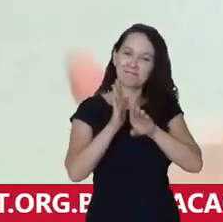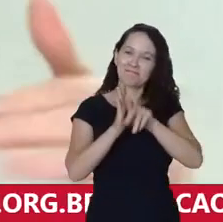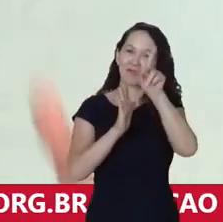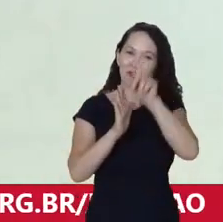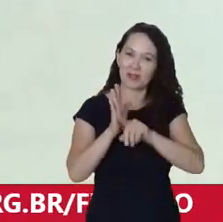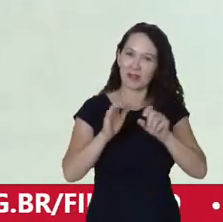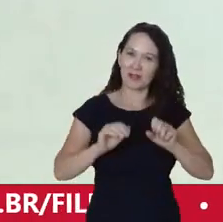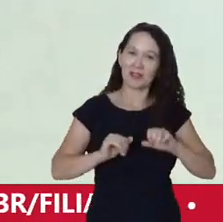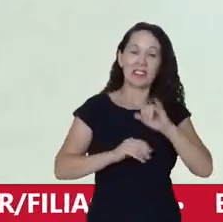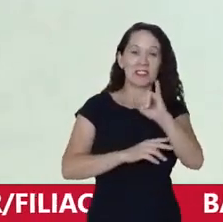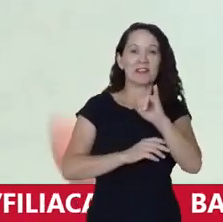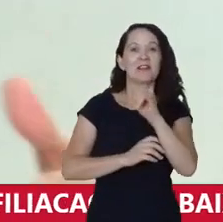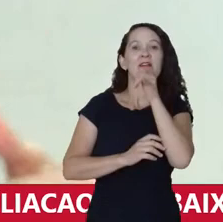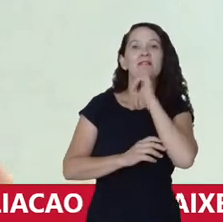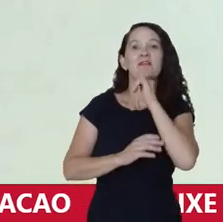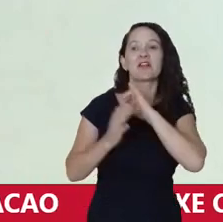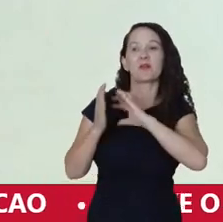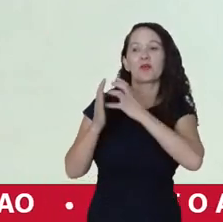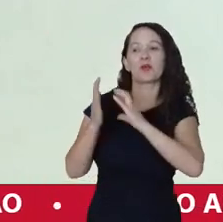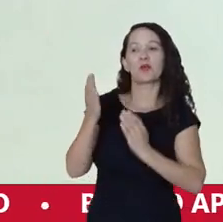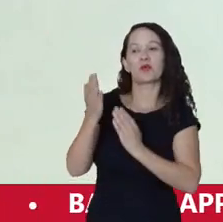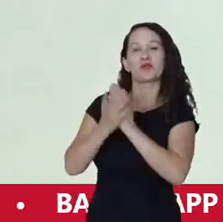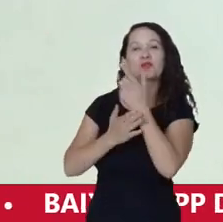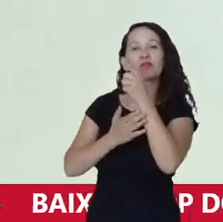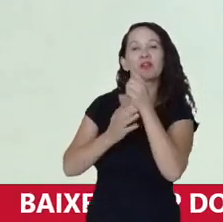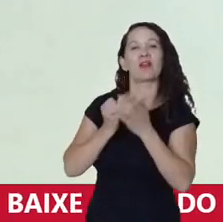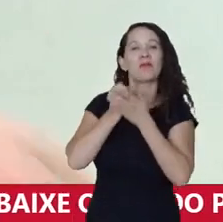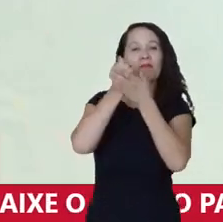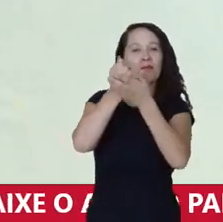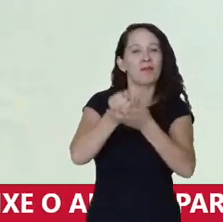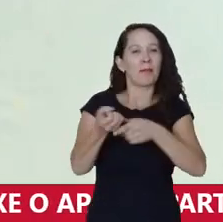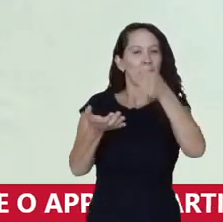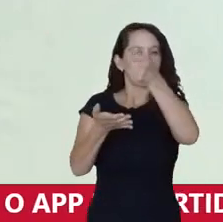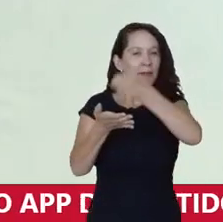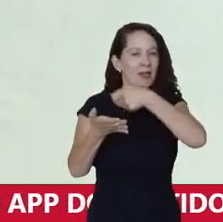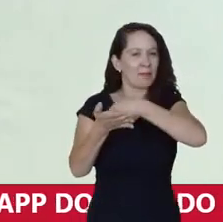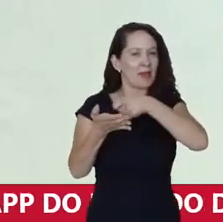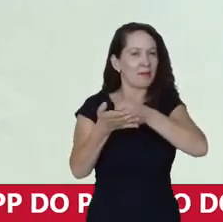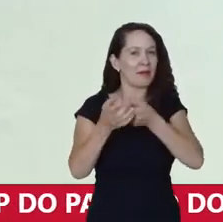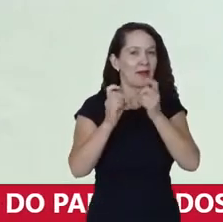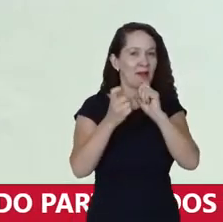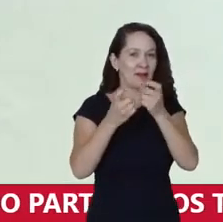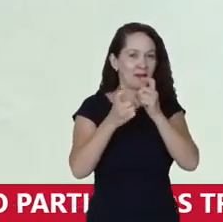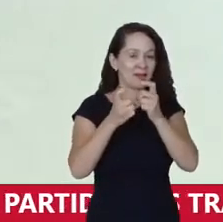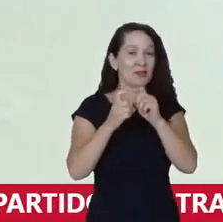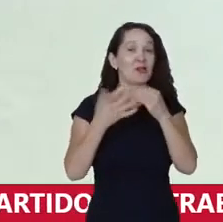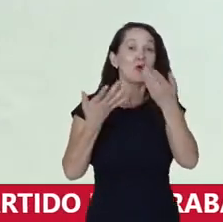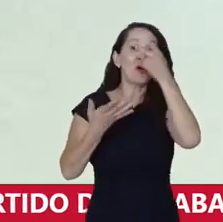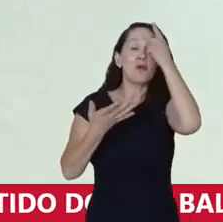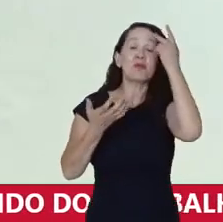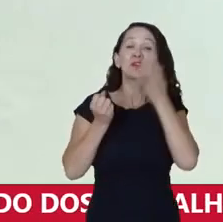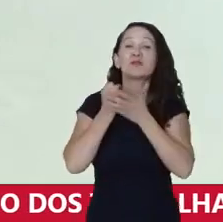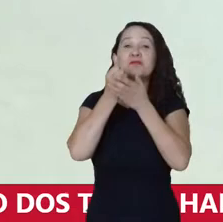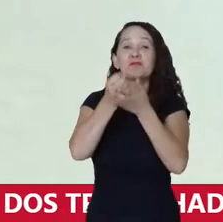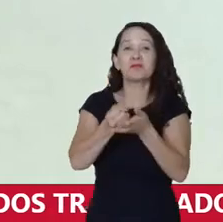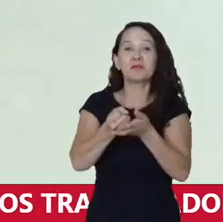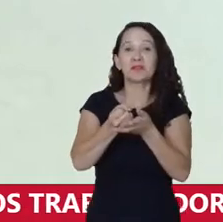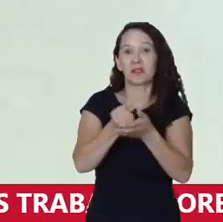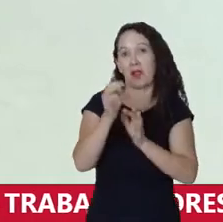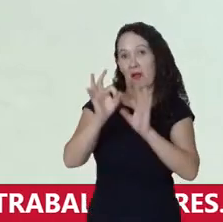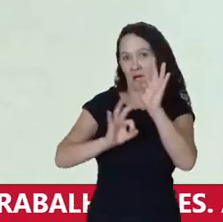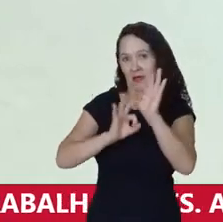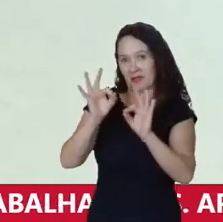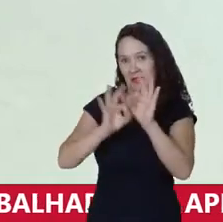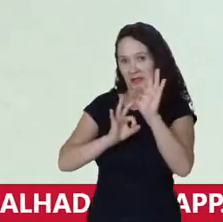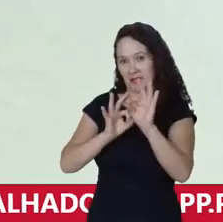temos novos concursados para contribuir com a Previdência, quem é que vai financiar, que a lógica da Previdência é